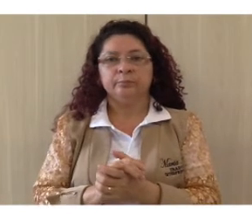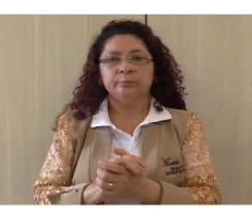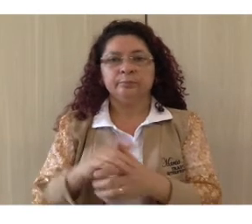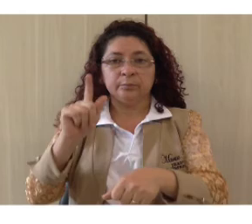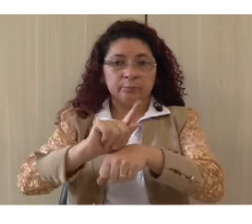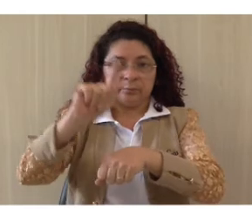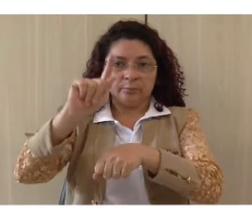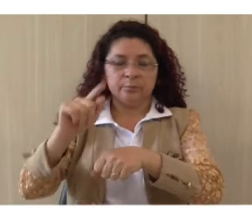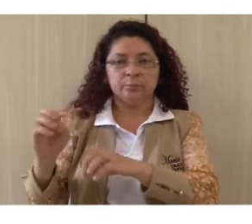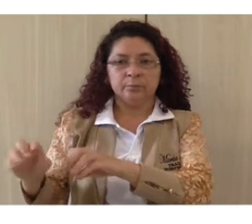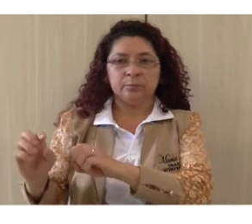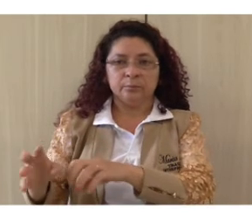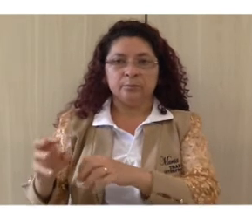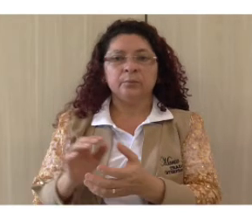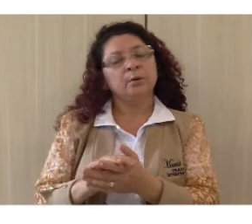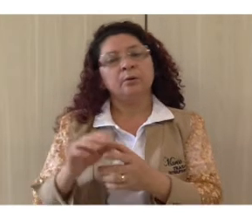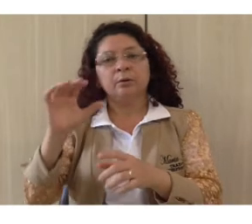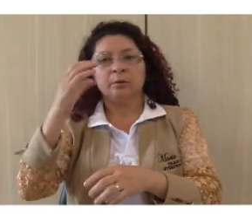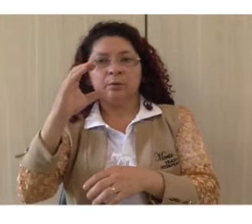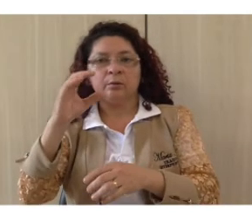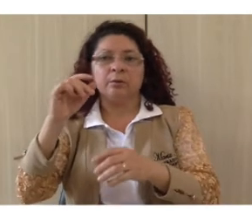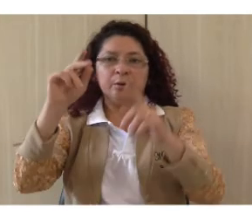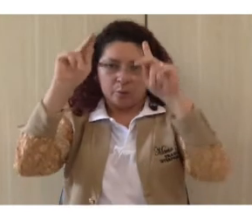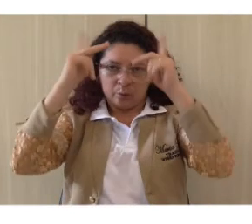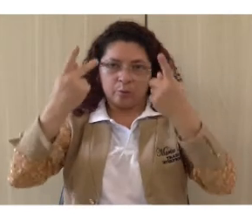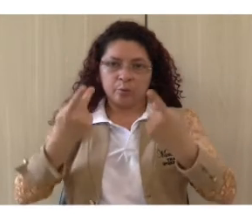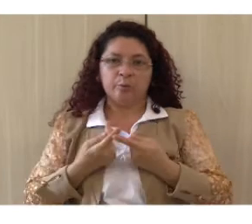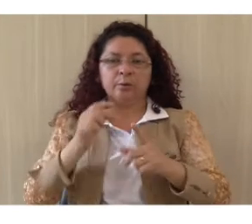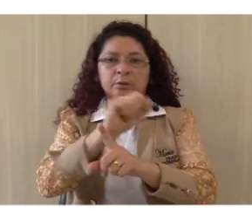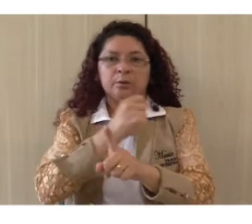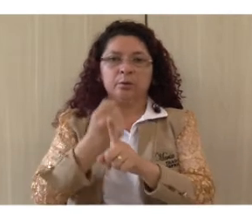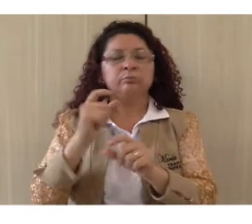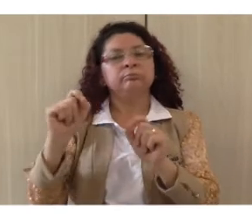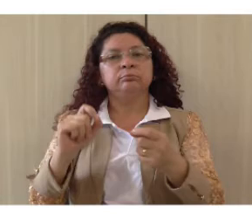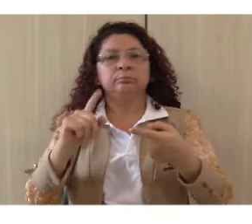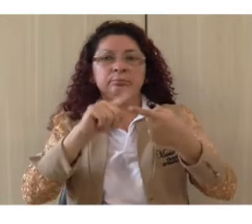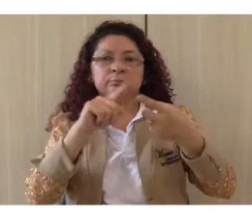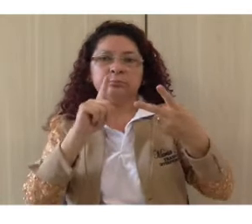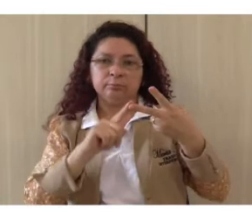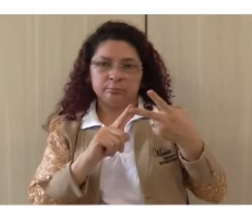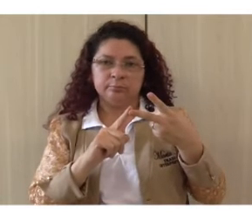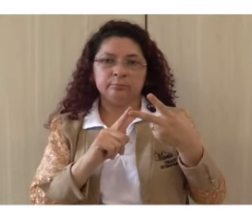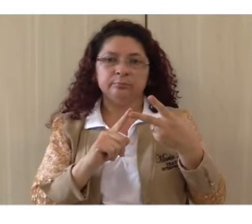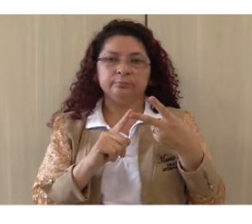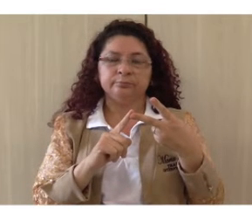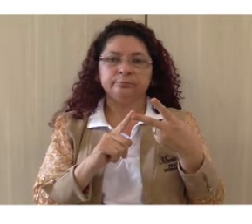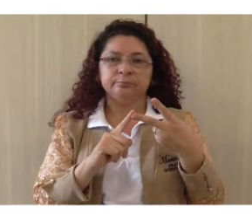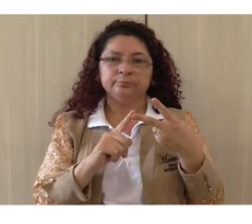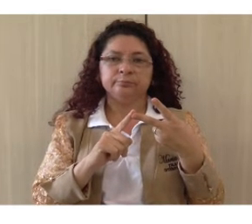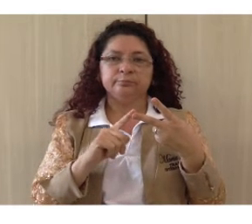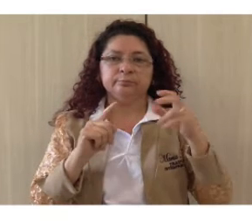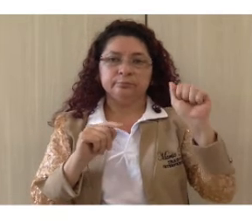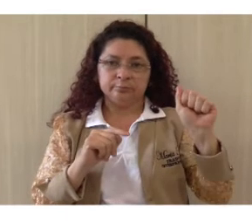Educação do Campo, Ciências Humanas e Sociais compreenderá duas fases.